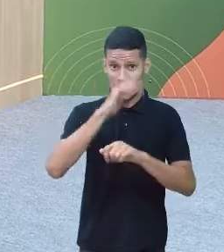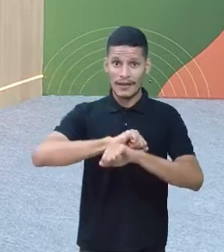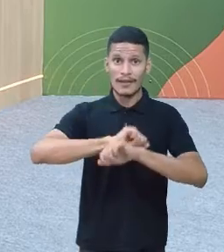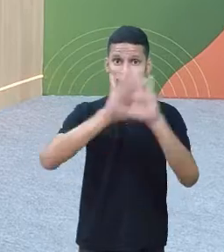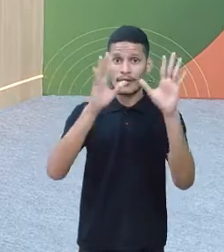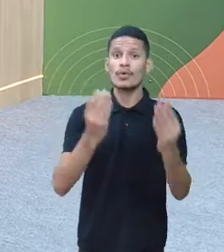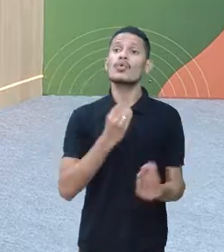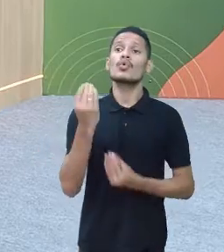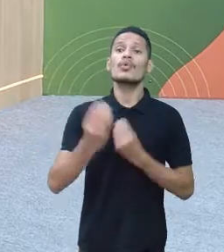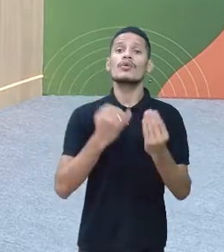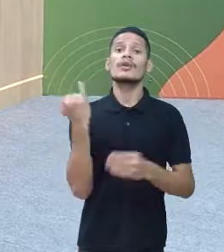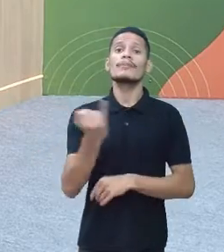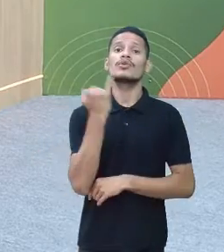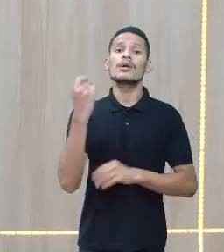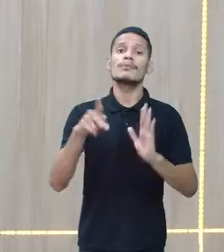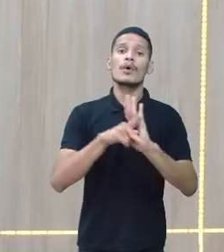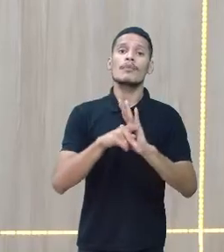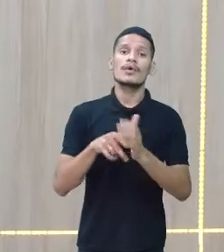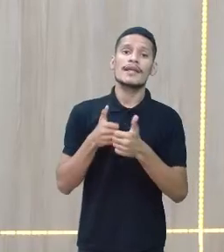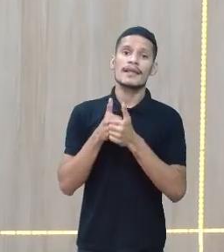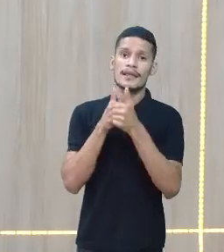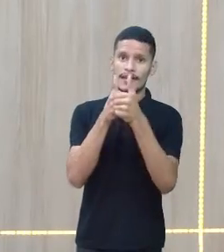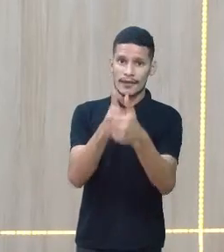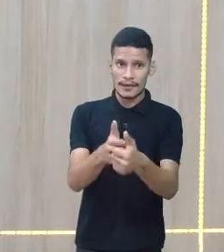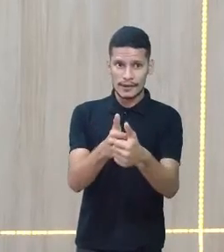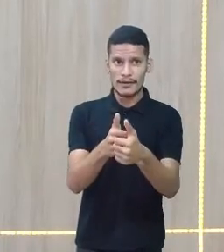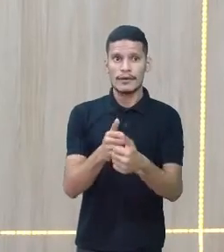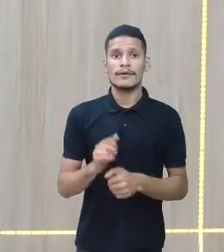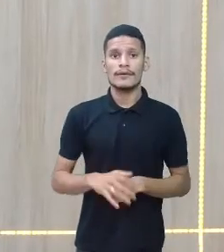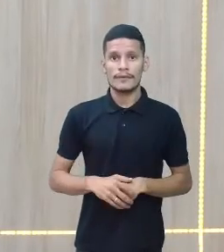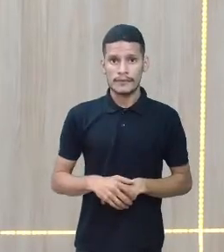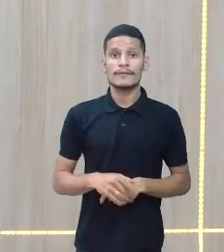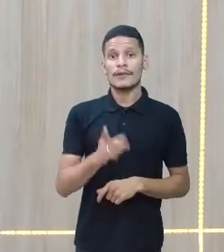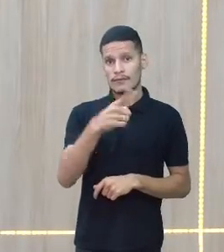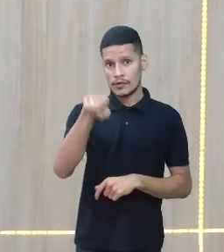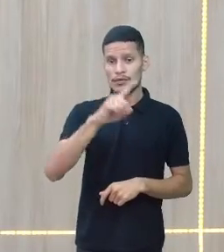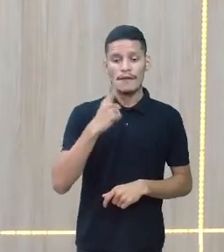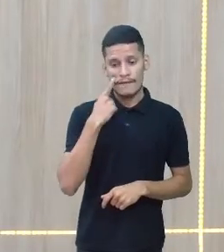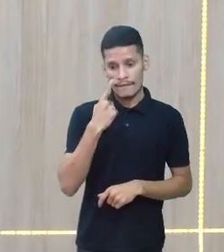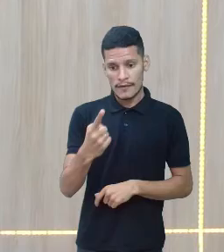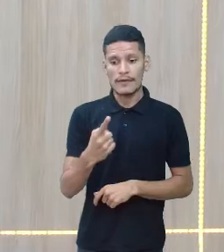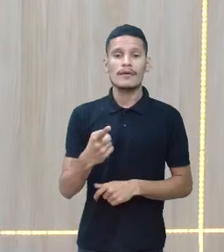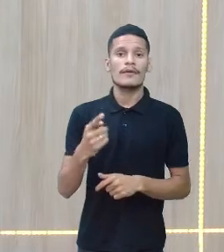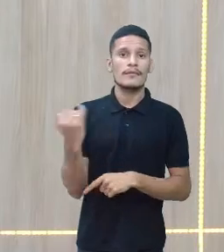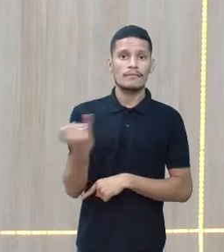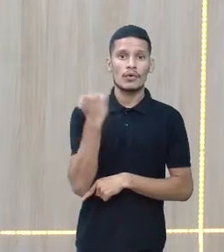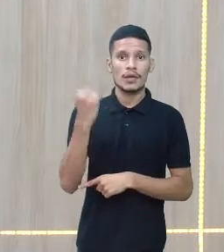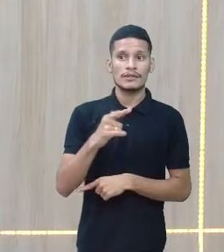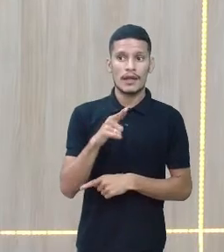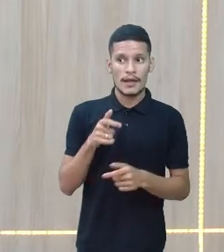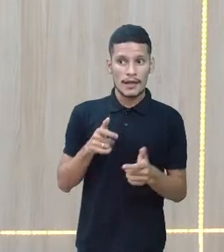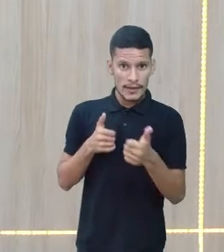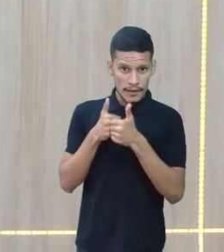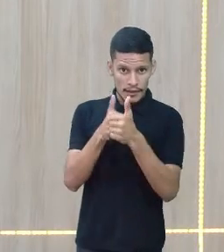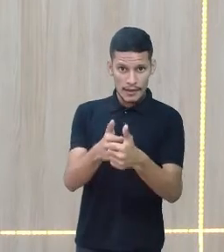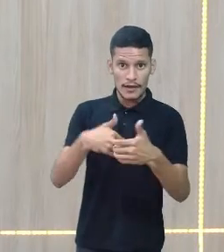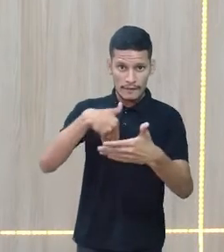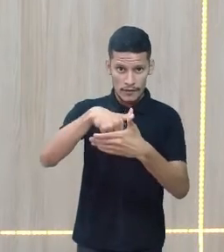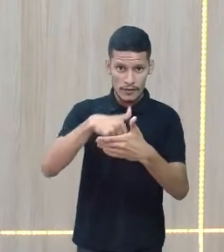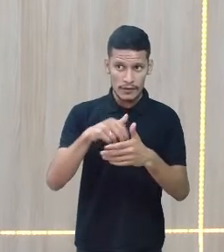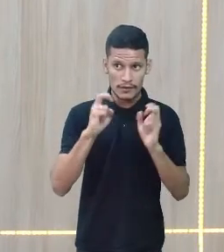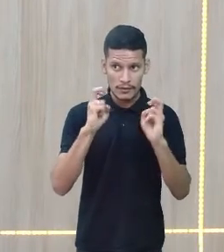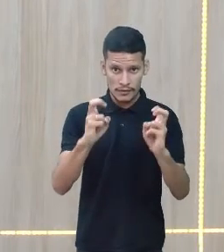a importância do guia. Vocês vão ver uma prática para ver a importância do guia no futebol de 5,